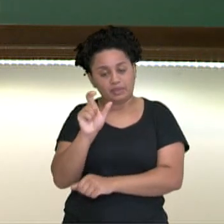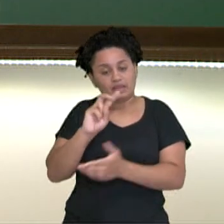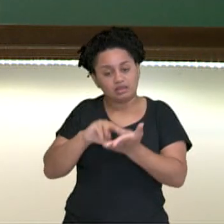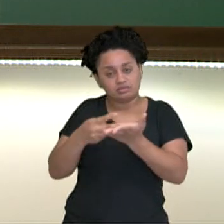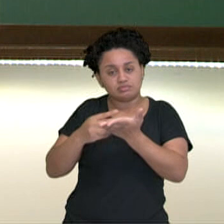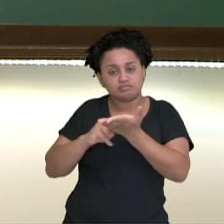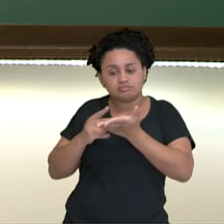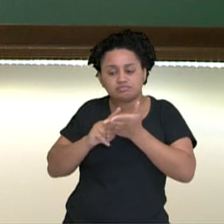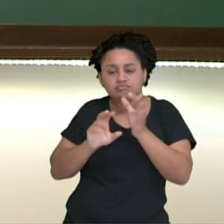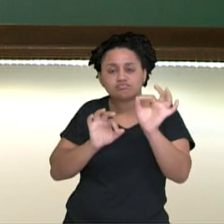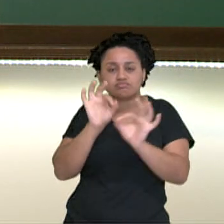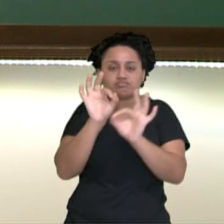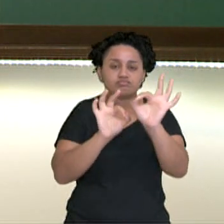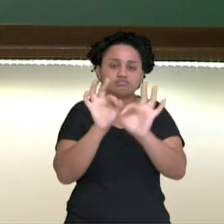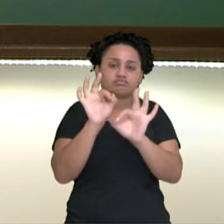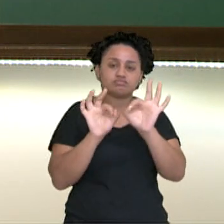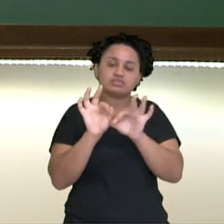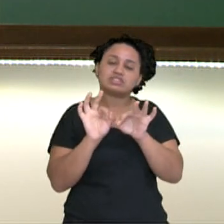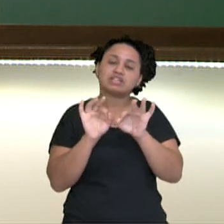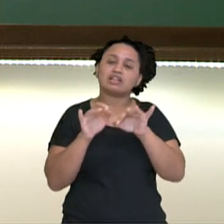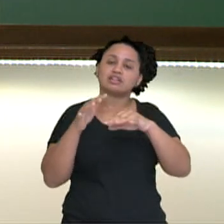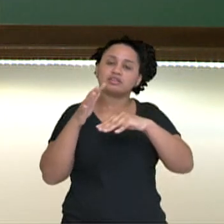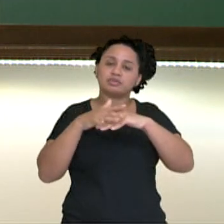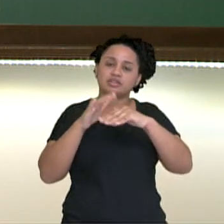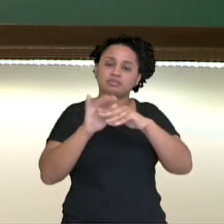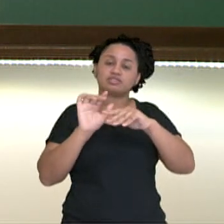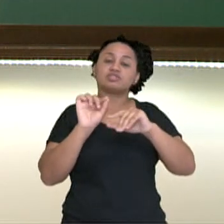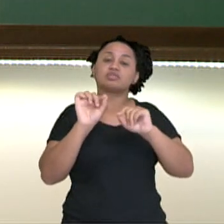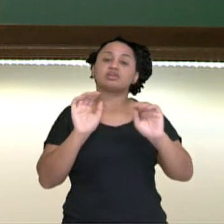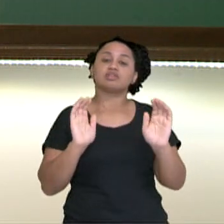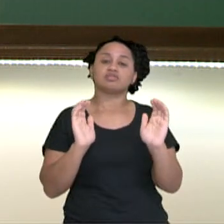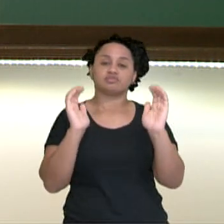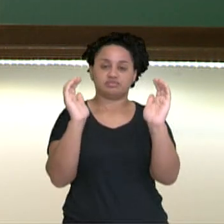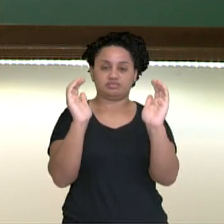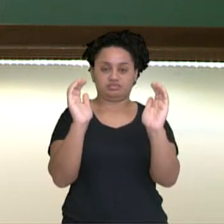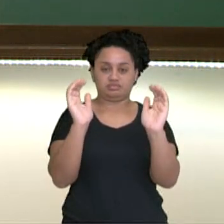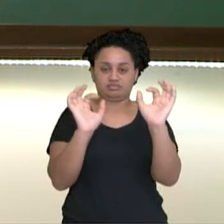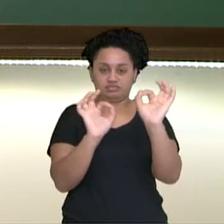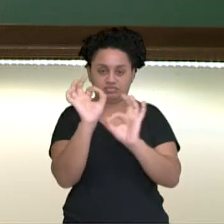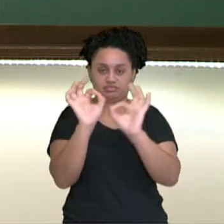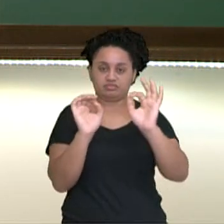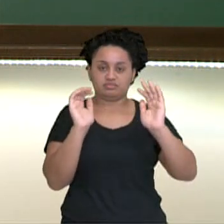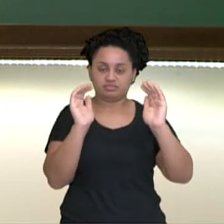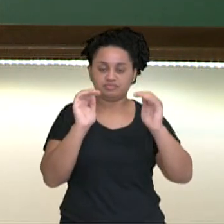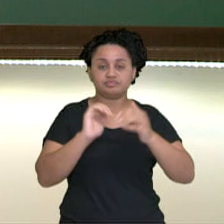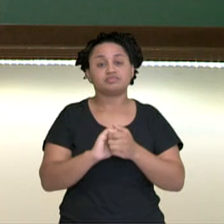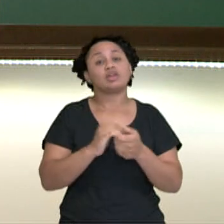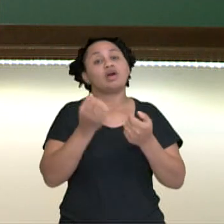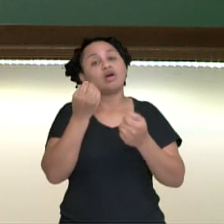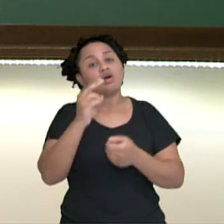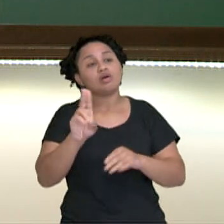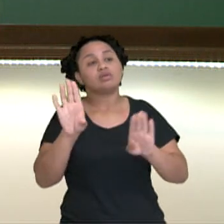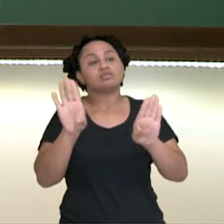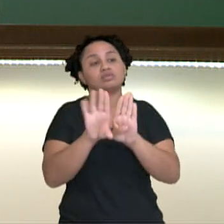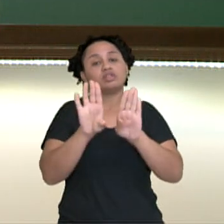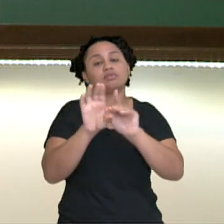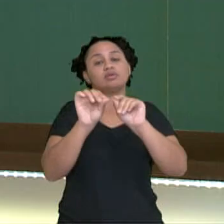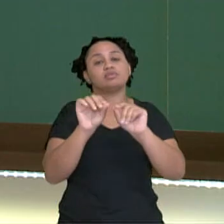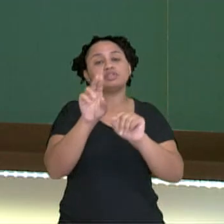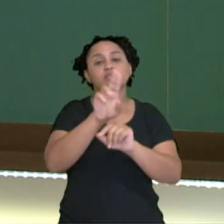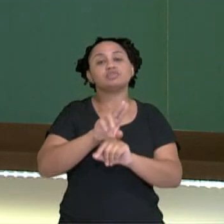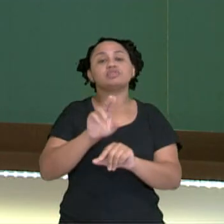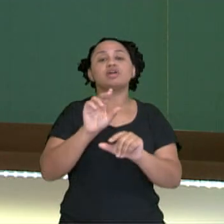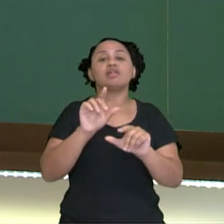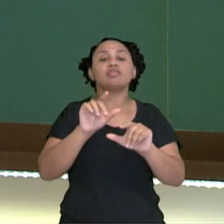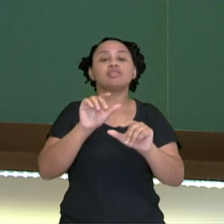traduzir para uma sentença matemática que seria a função. Ou ainda, podemos traduzir para